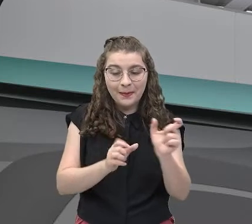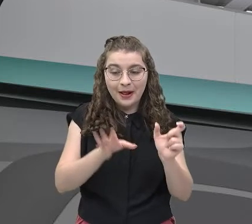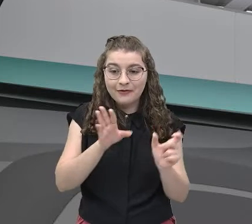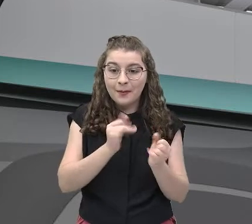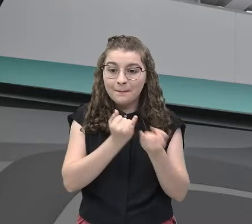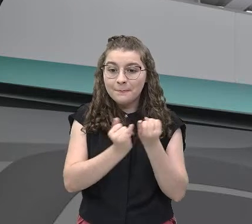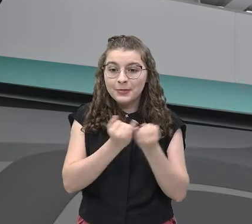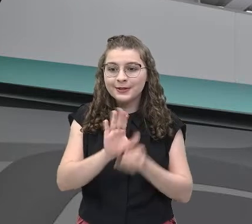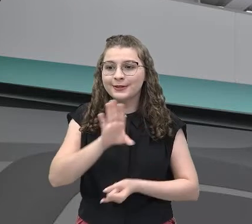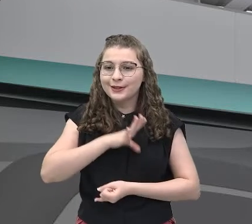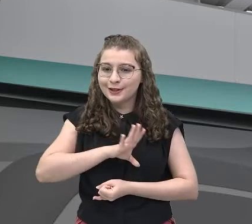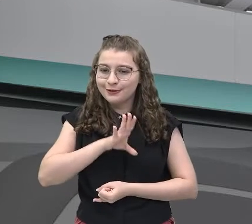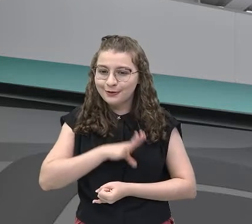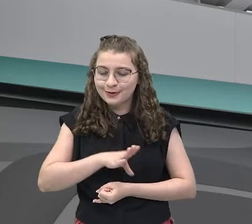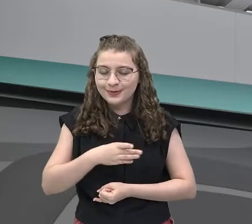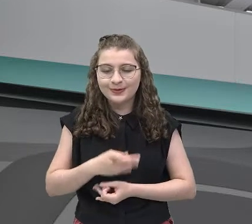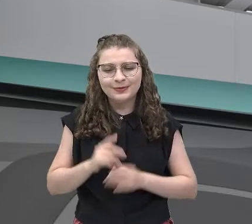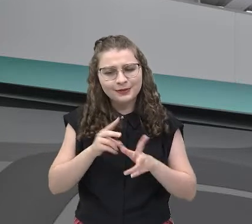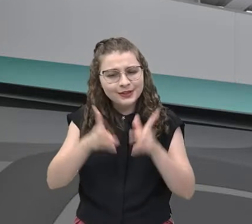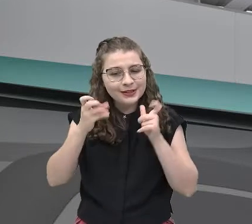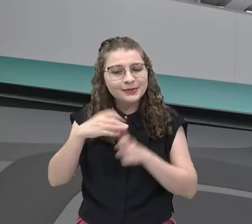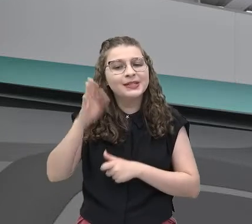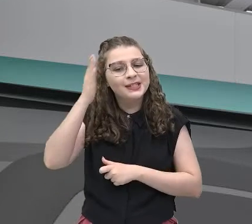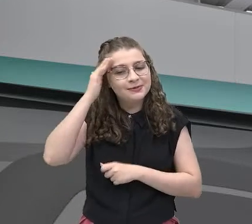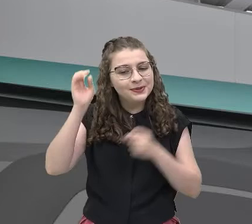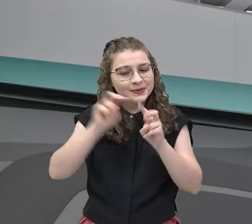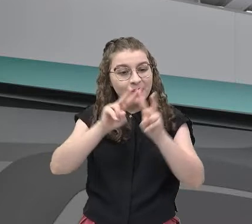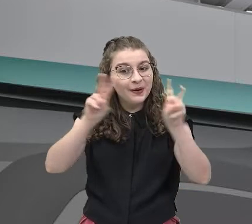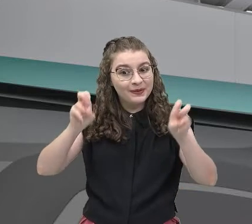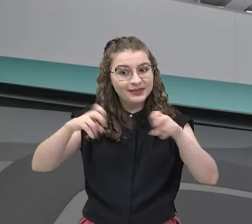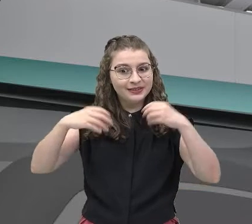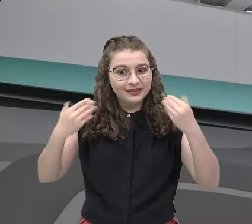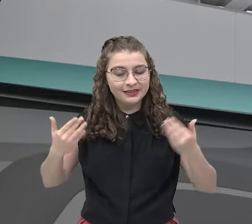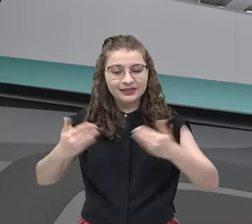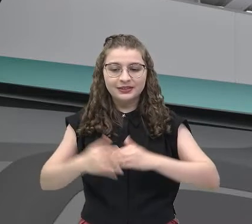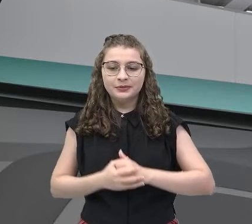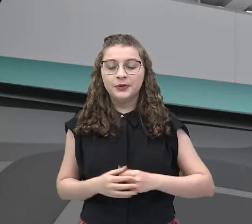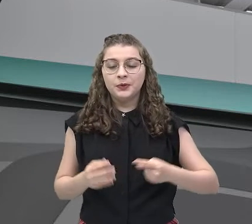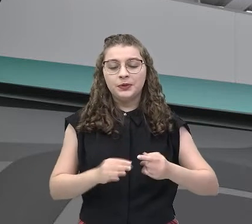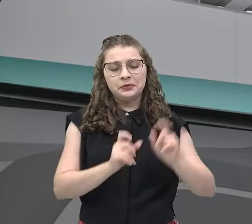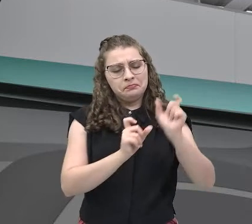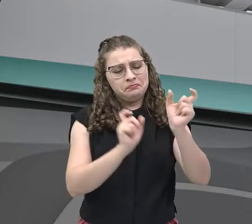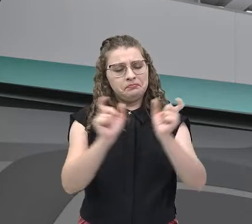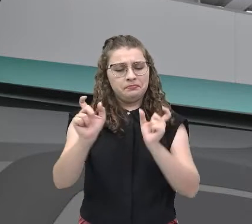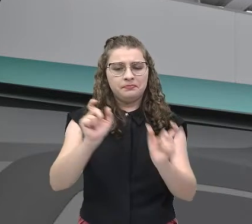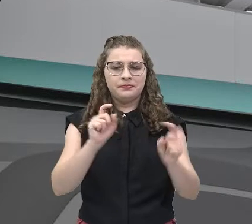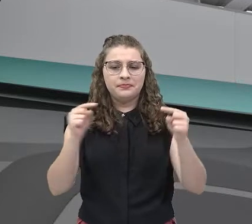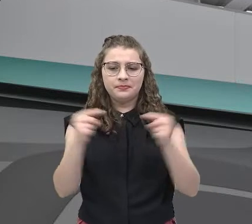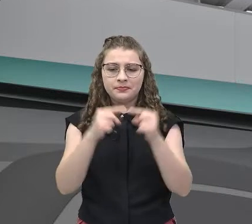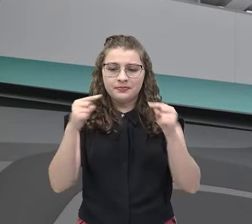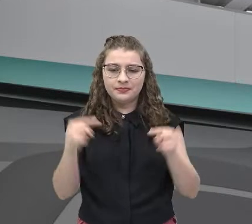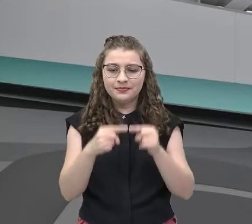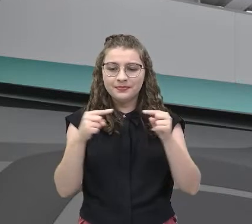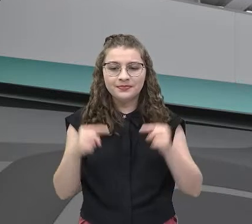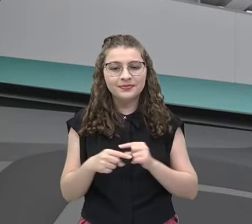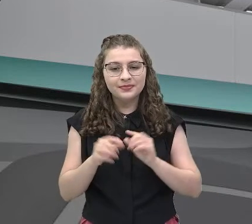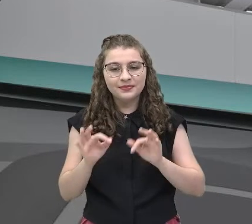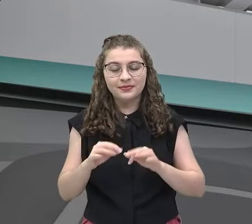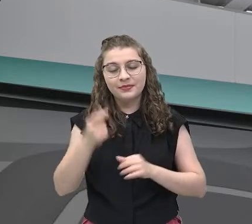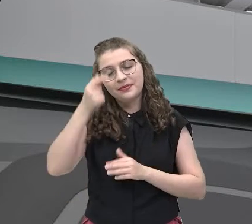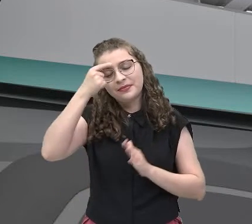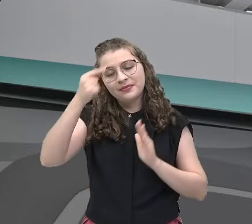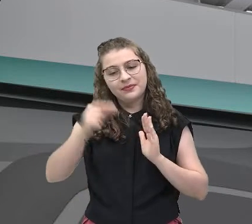menos uma ideia do que esse texto quer falar, certo? Porque várias palavras foram relacionadas a esse tópico, né?